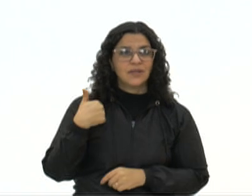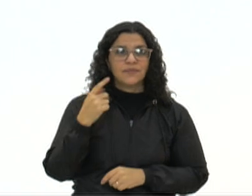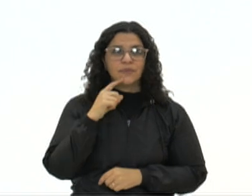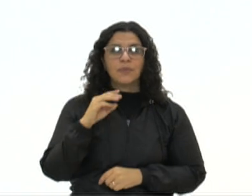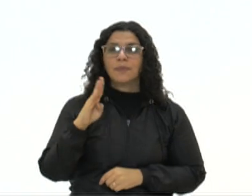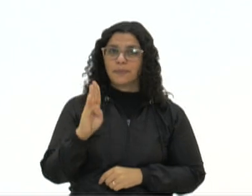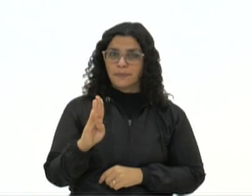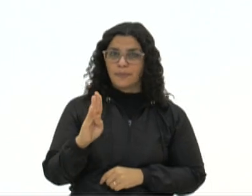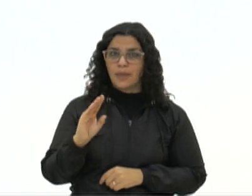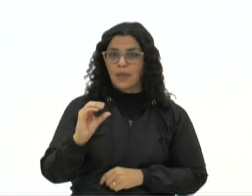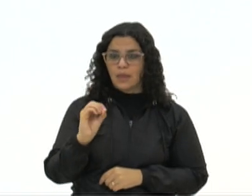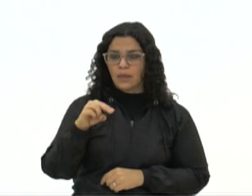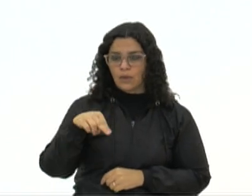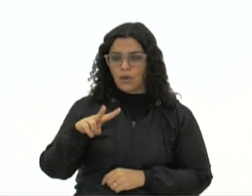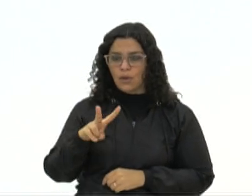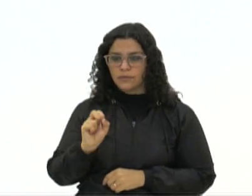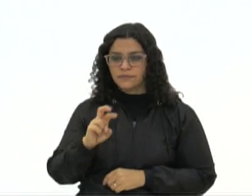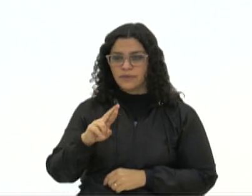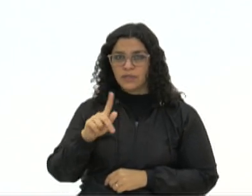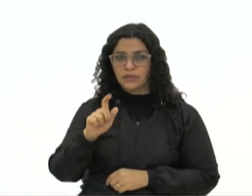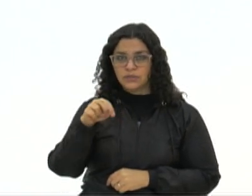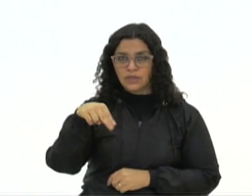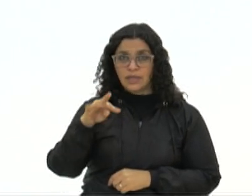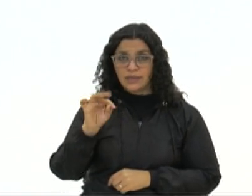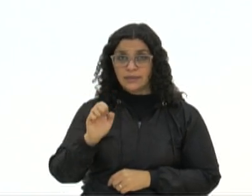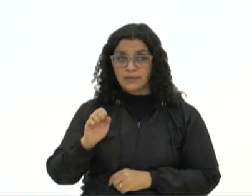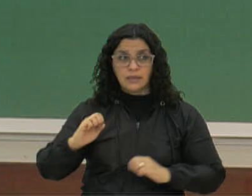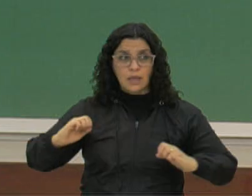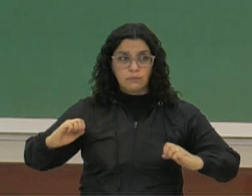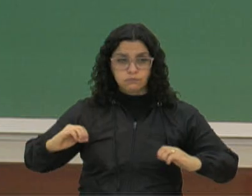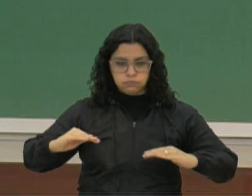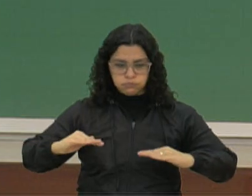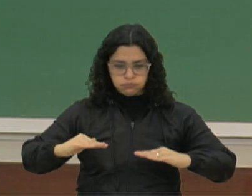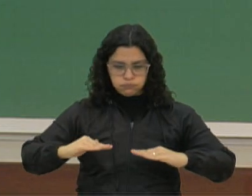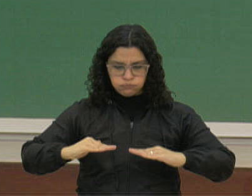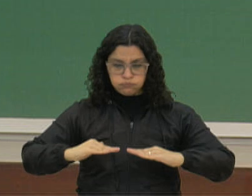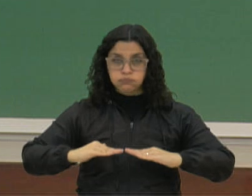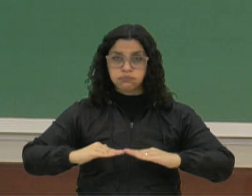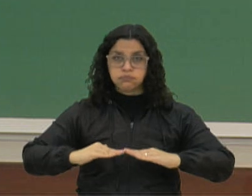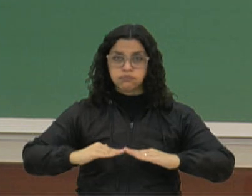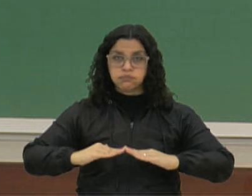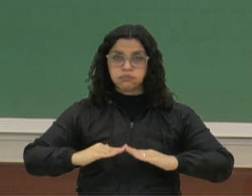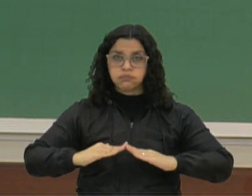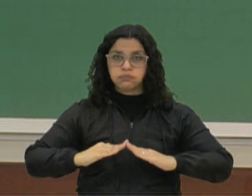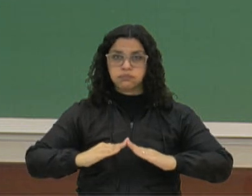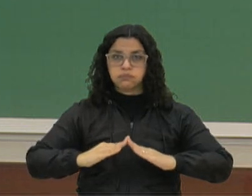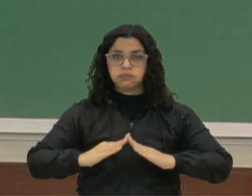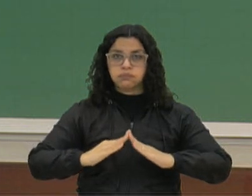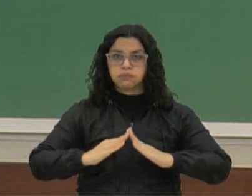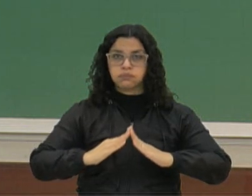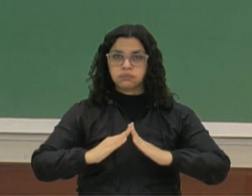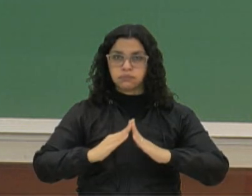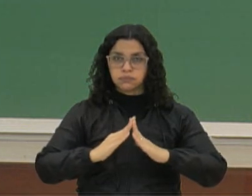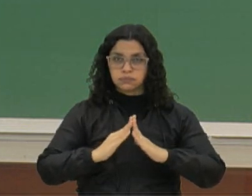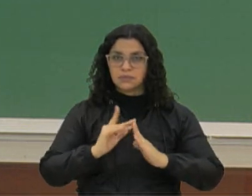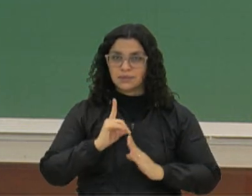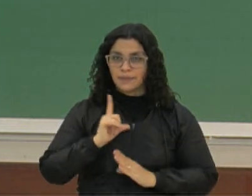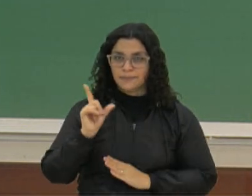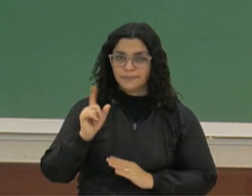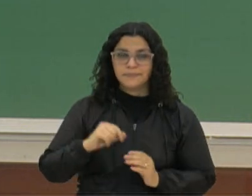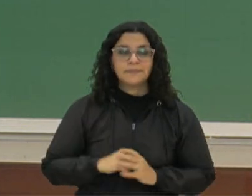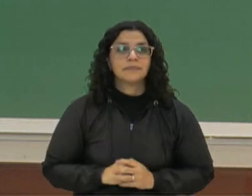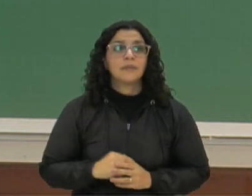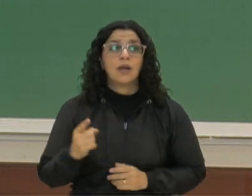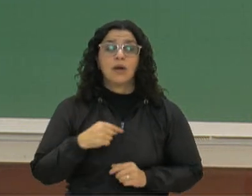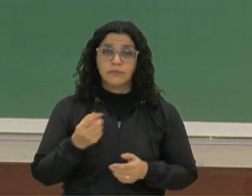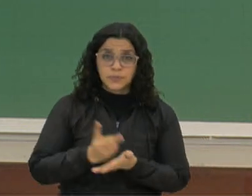ver aí, vimos há pouco, é o movimento convergente, quando as placas se movimentam uma de encontro à outra. Então